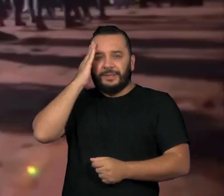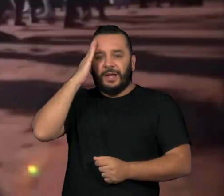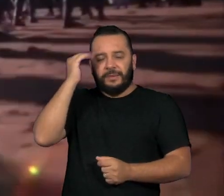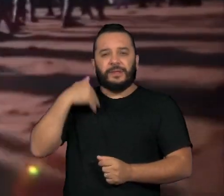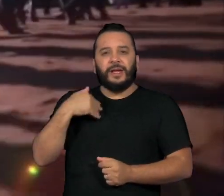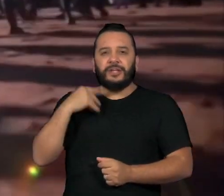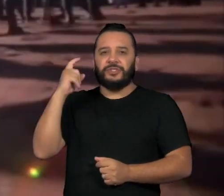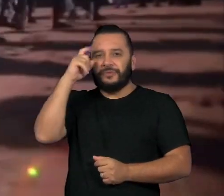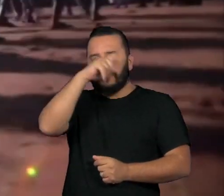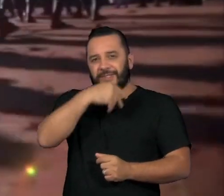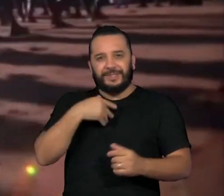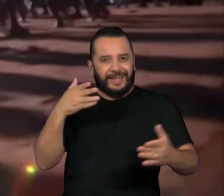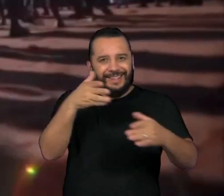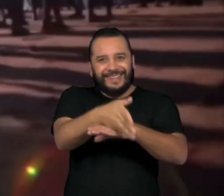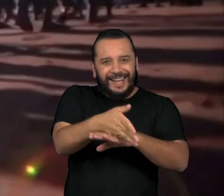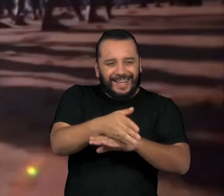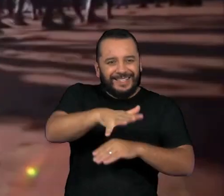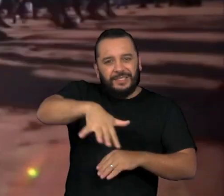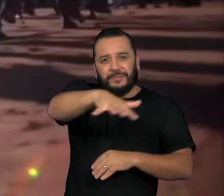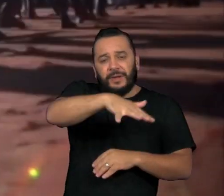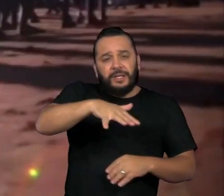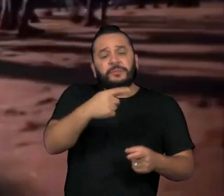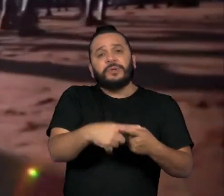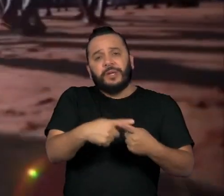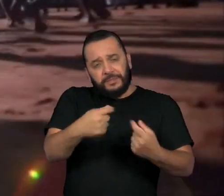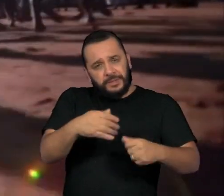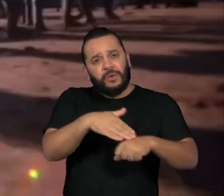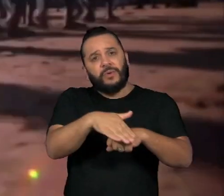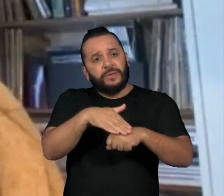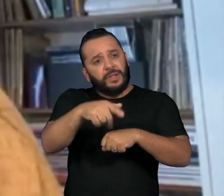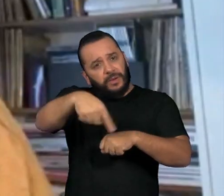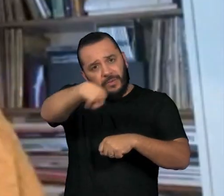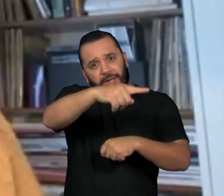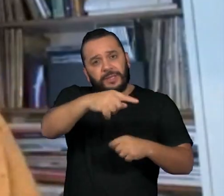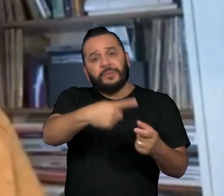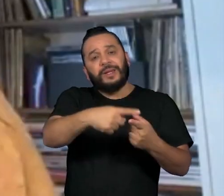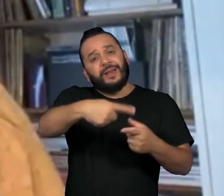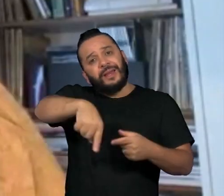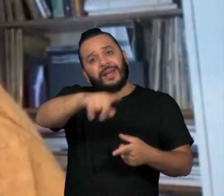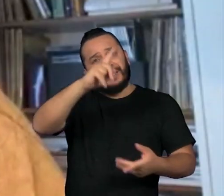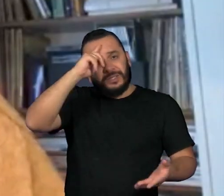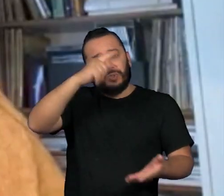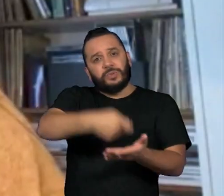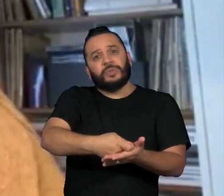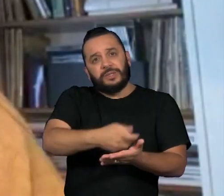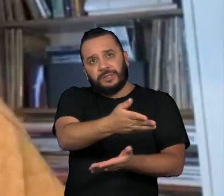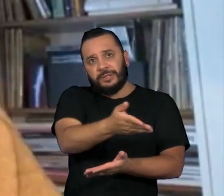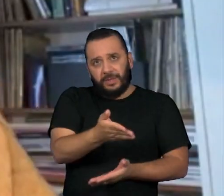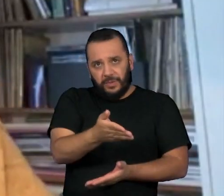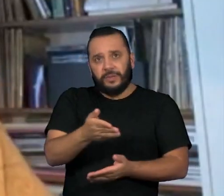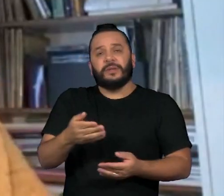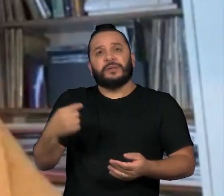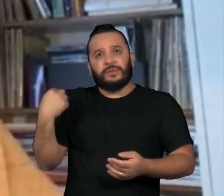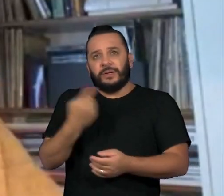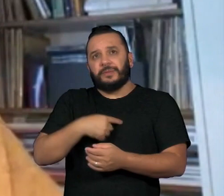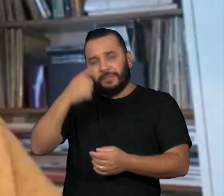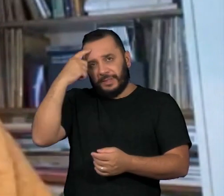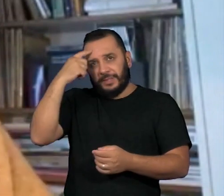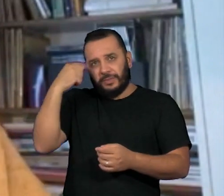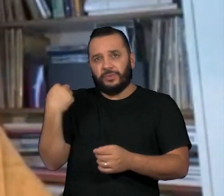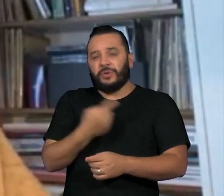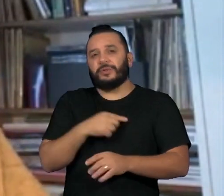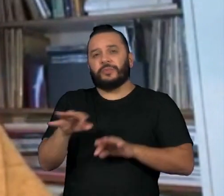querer dialogar com pessoas, tomadores de decisões, principalmente pensando nos nossos projetos que a gente quer